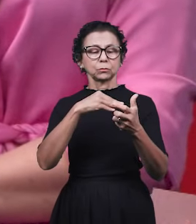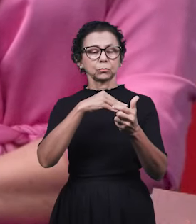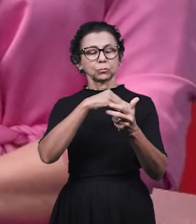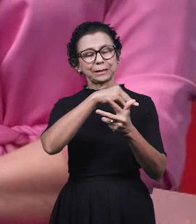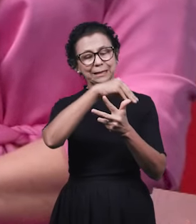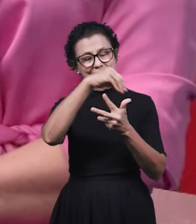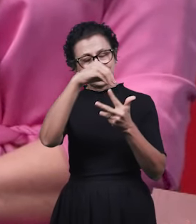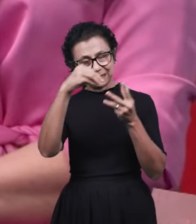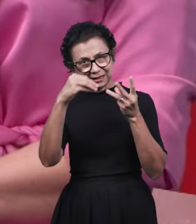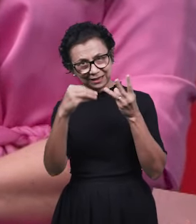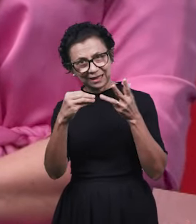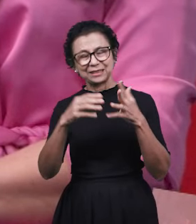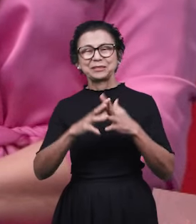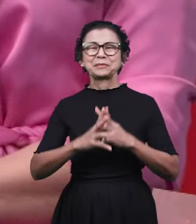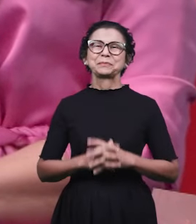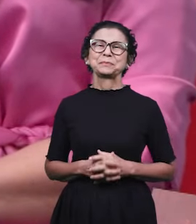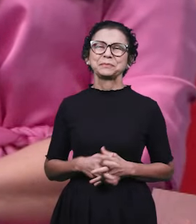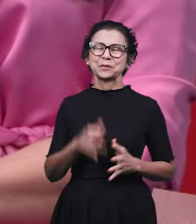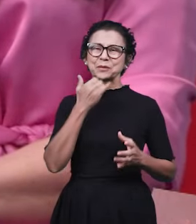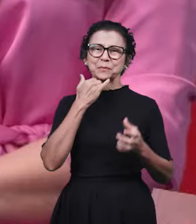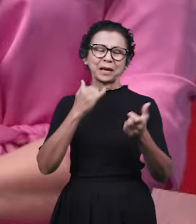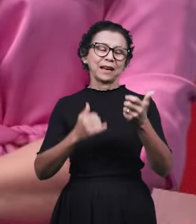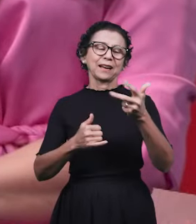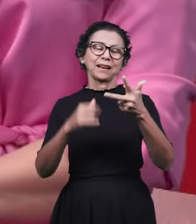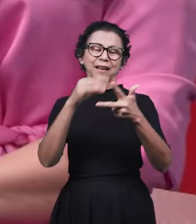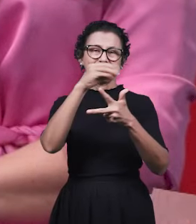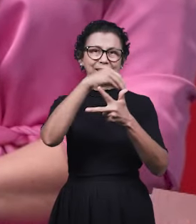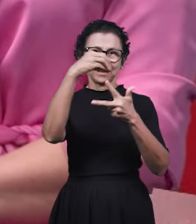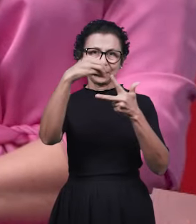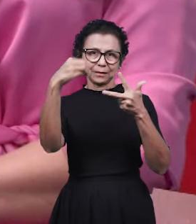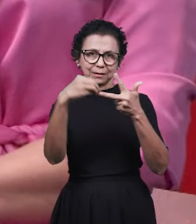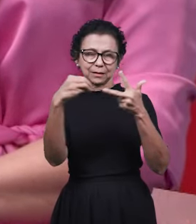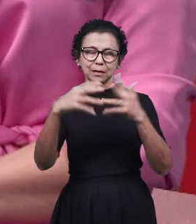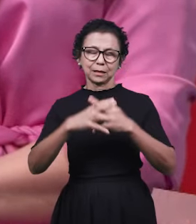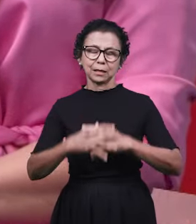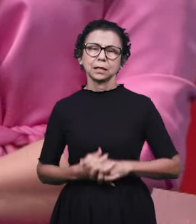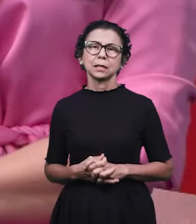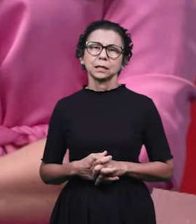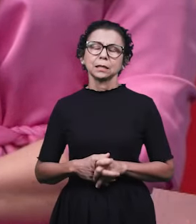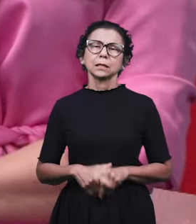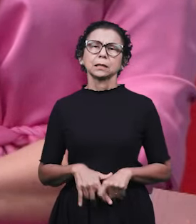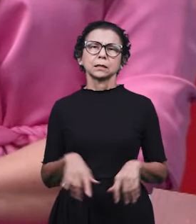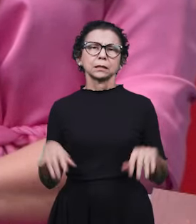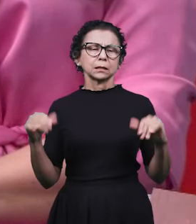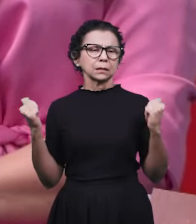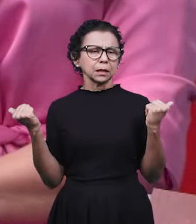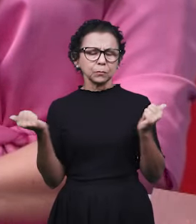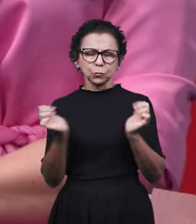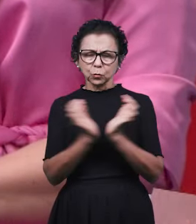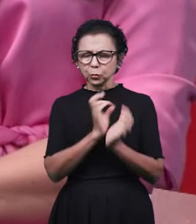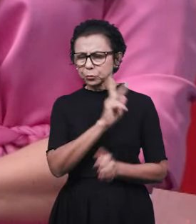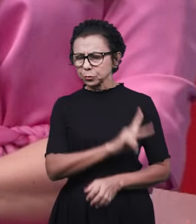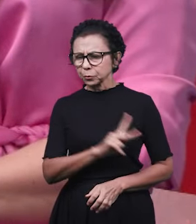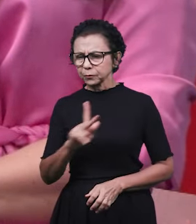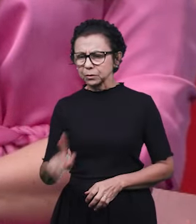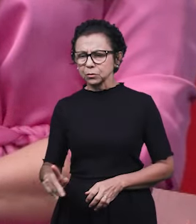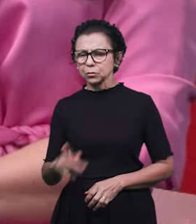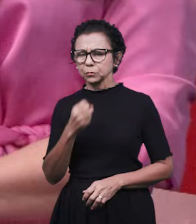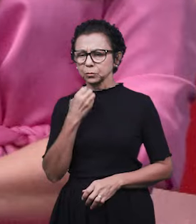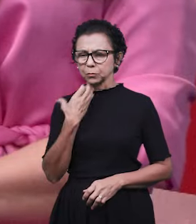de 680, mas por quê? Porque a gente tem um corpo docente, a gente tem os laboratórios, então estudar no Instituto